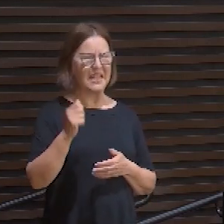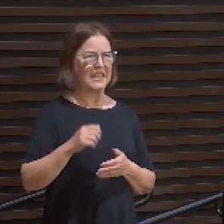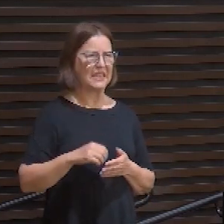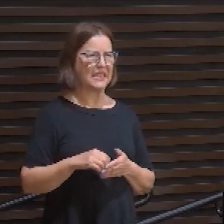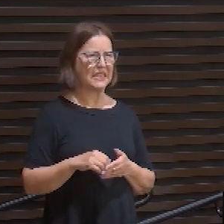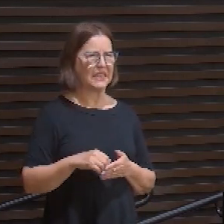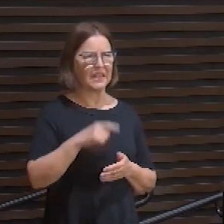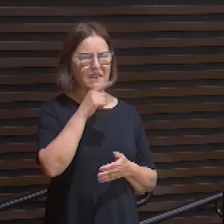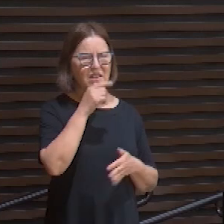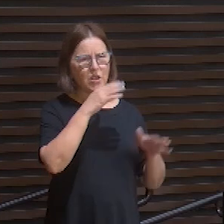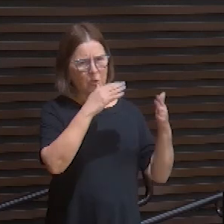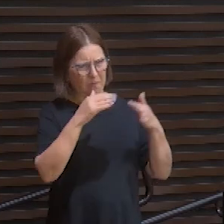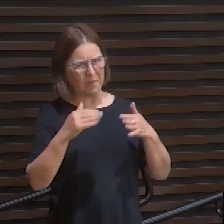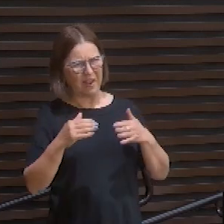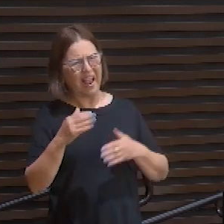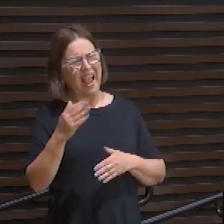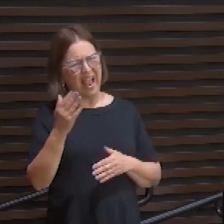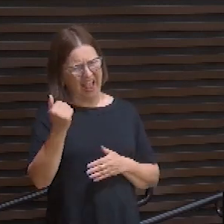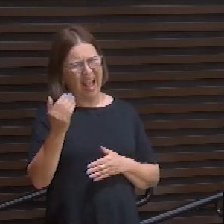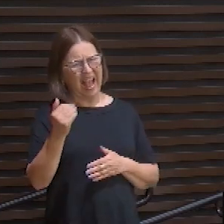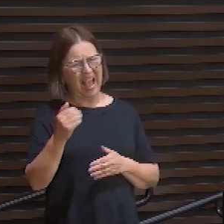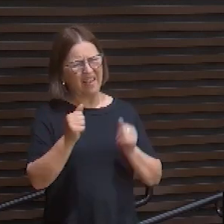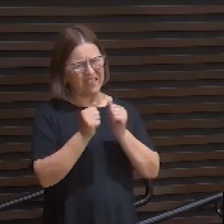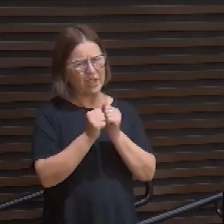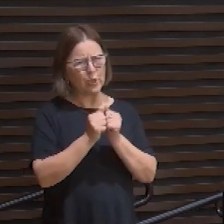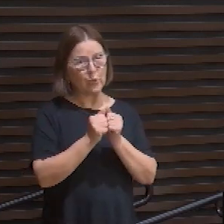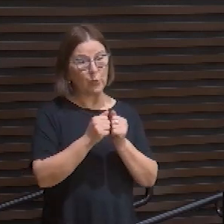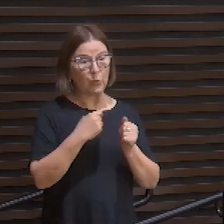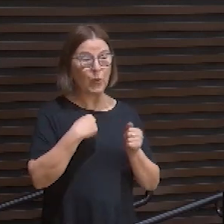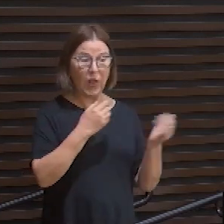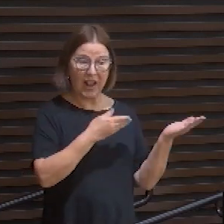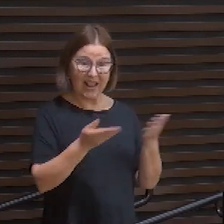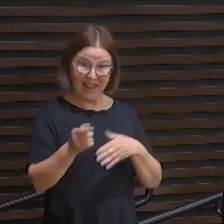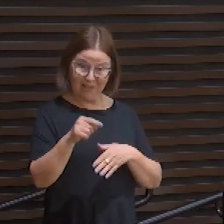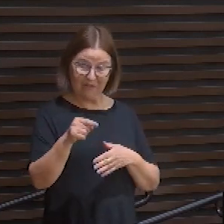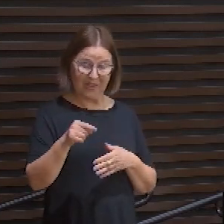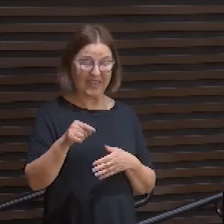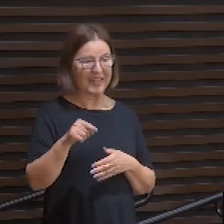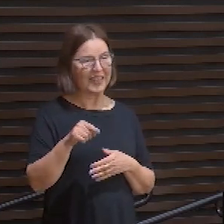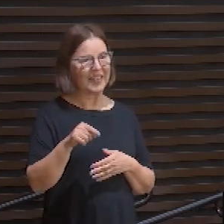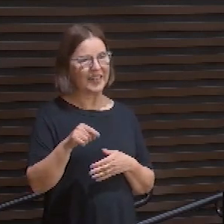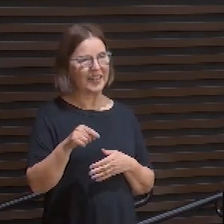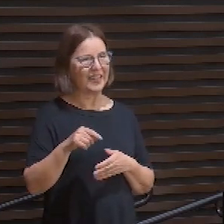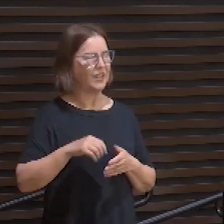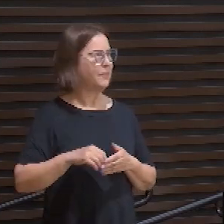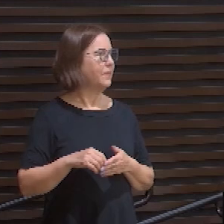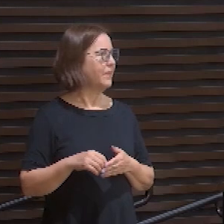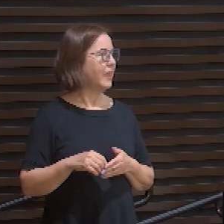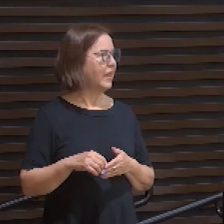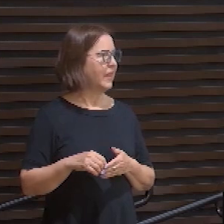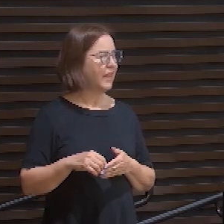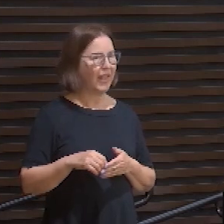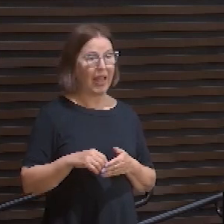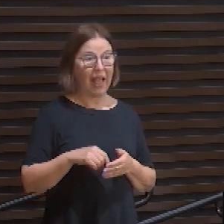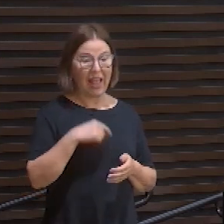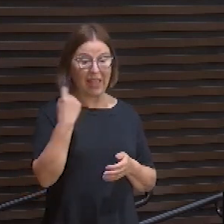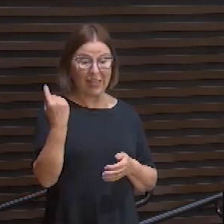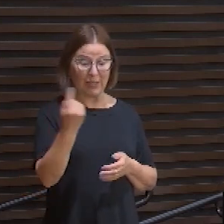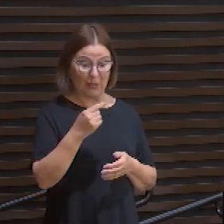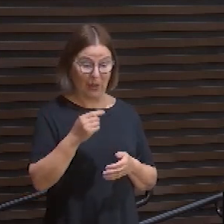em mar. Então vem comigo, eu levo você e você vai apreciar. E vamos fazer